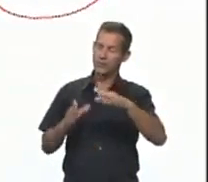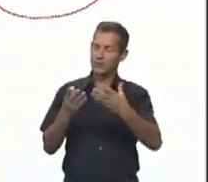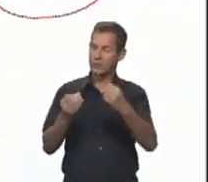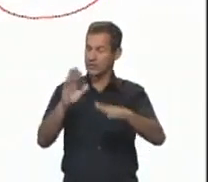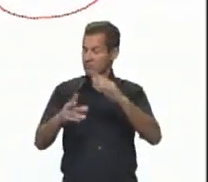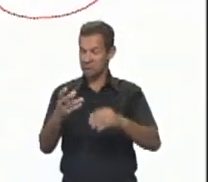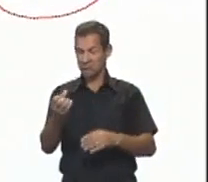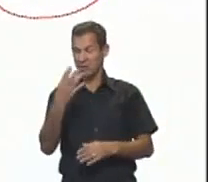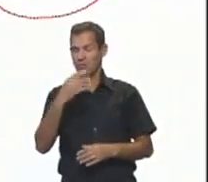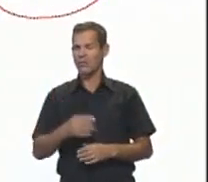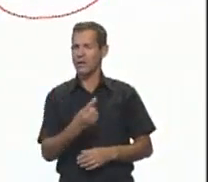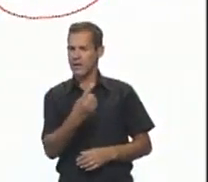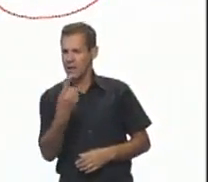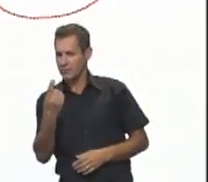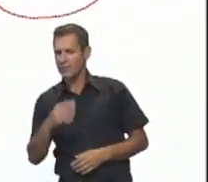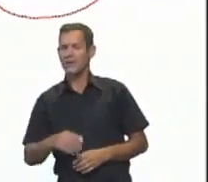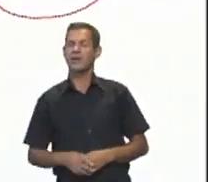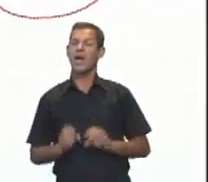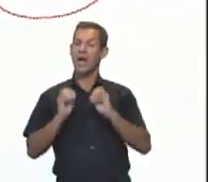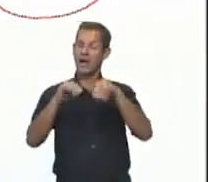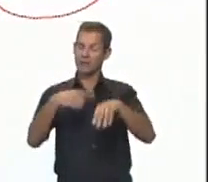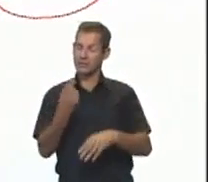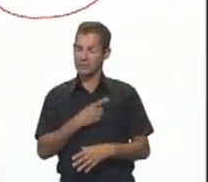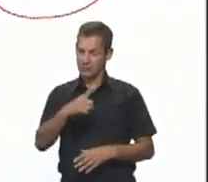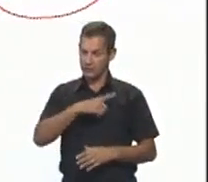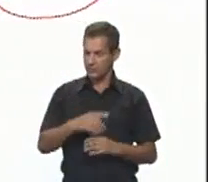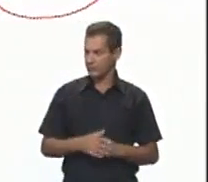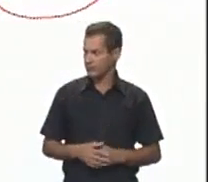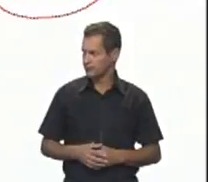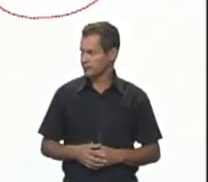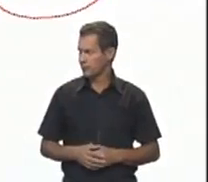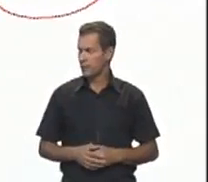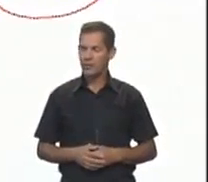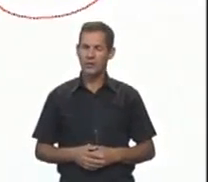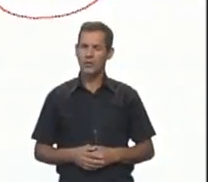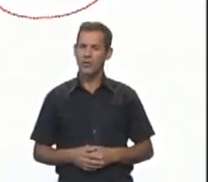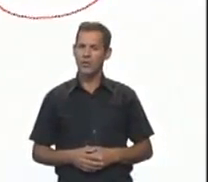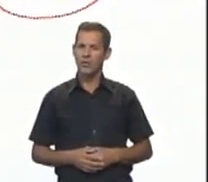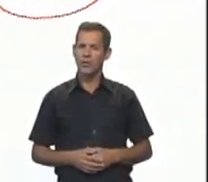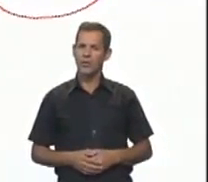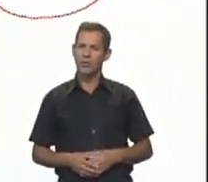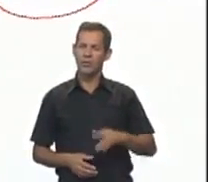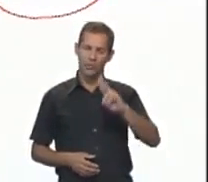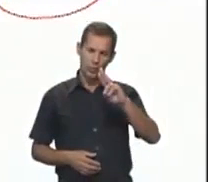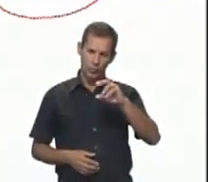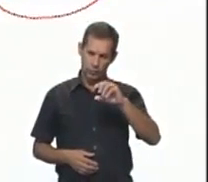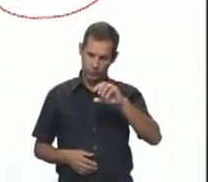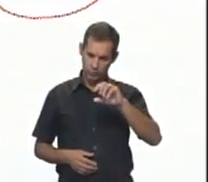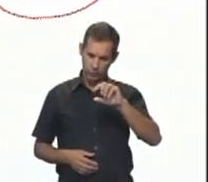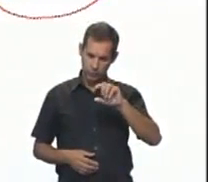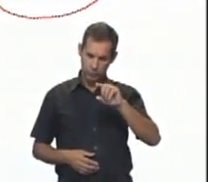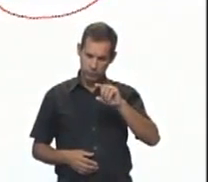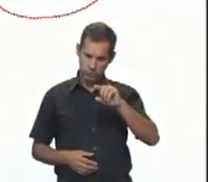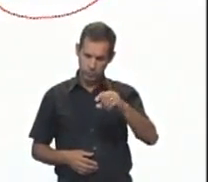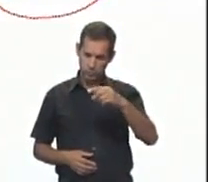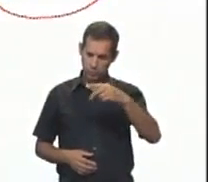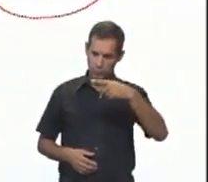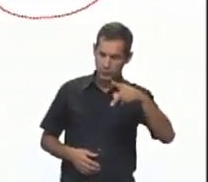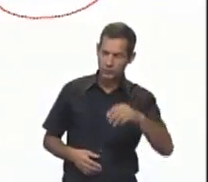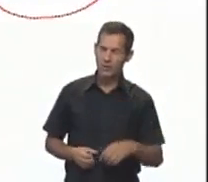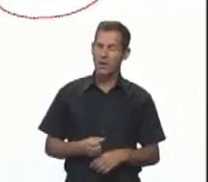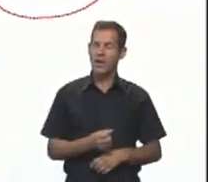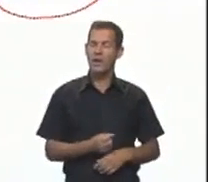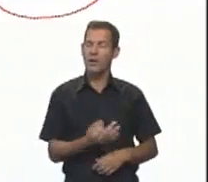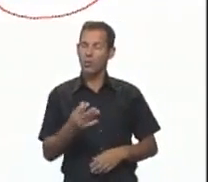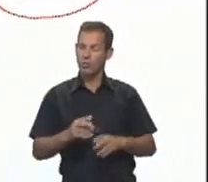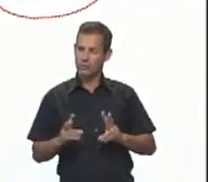vezes não aparece a unidade. Então, ao final, a gente coloca U.V. O que significa isso? Unidade de